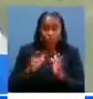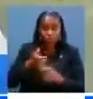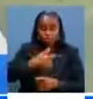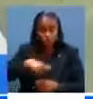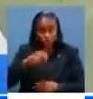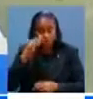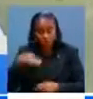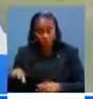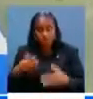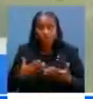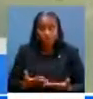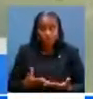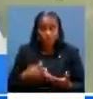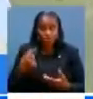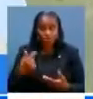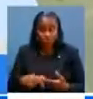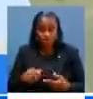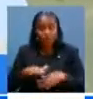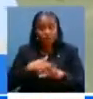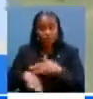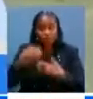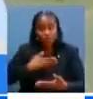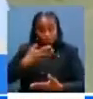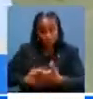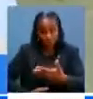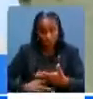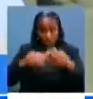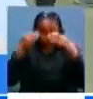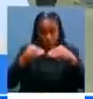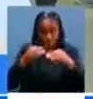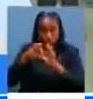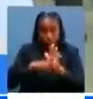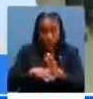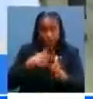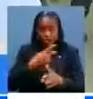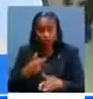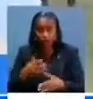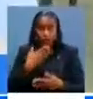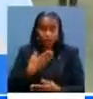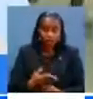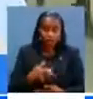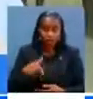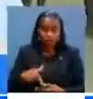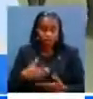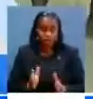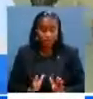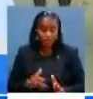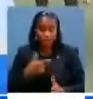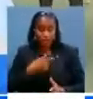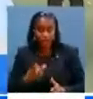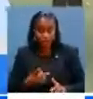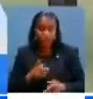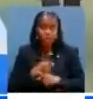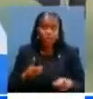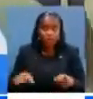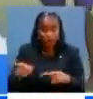crianças. Agora vamos ter que produzir documentos ludopedagógicos, programas televisivos, aqui apelo já à televisão, porque